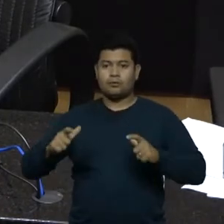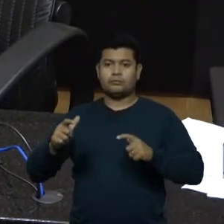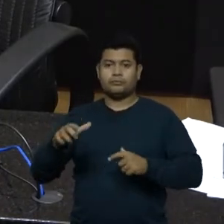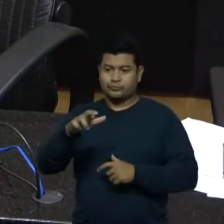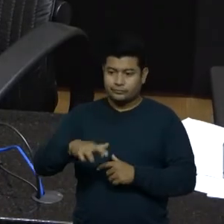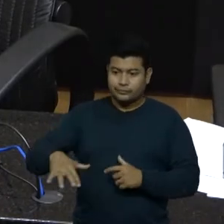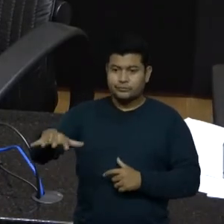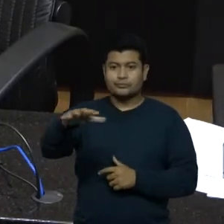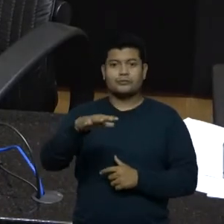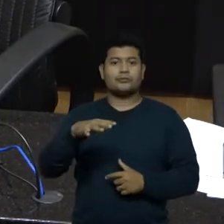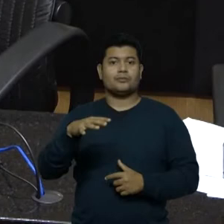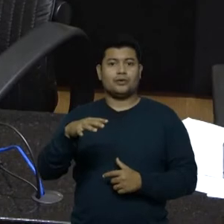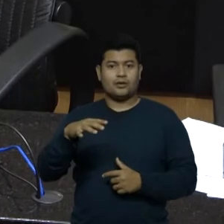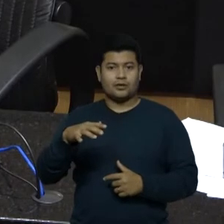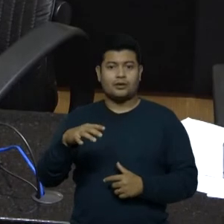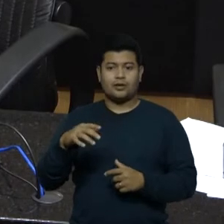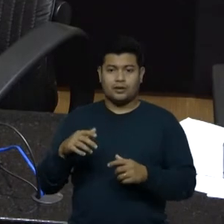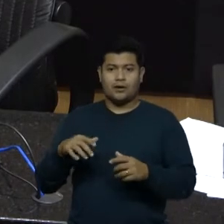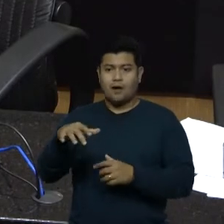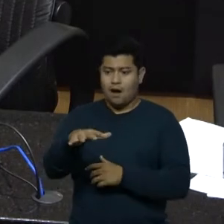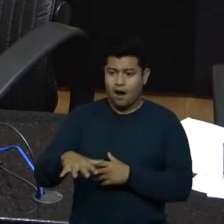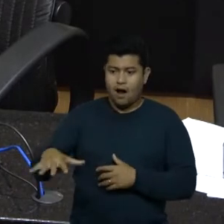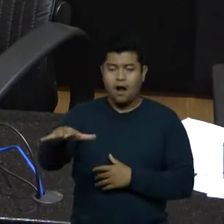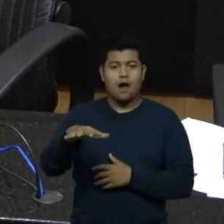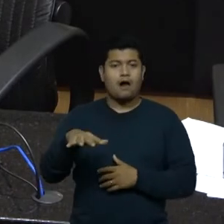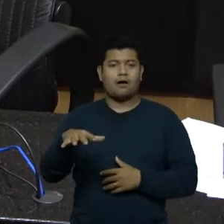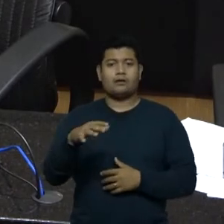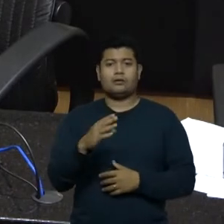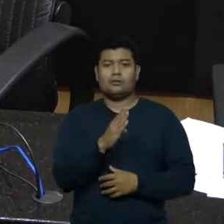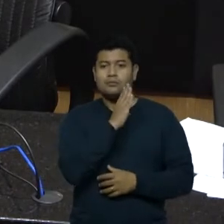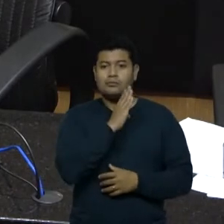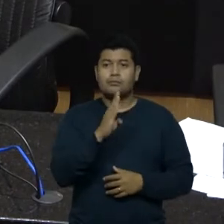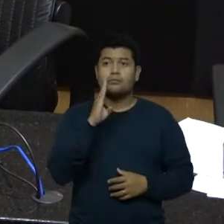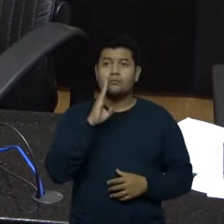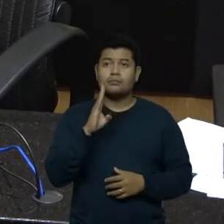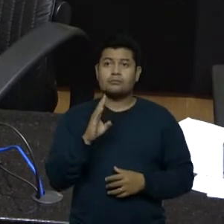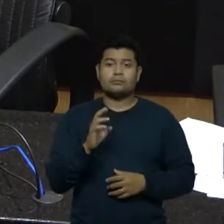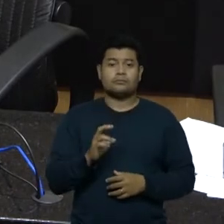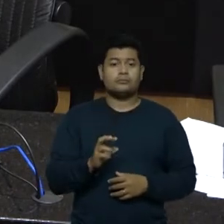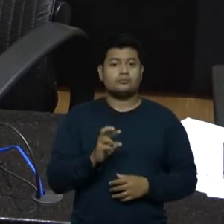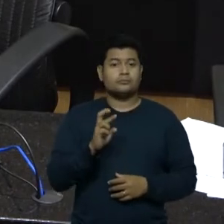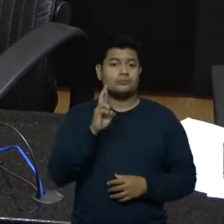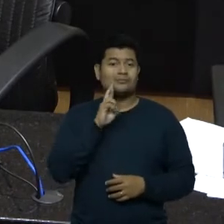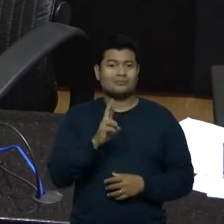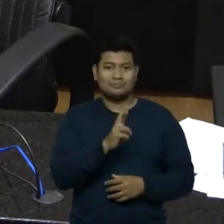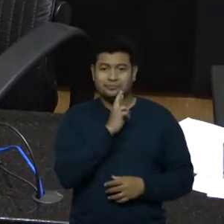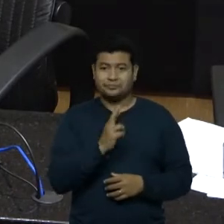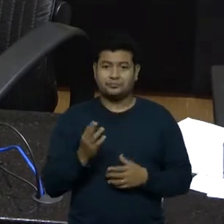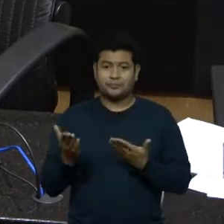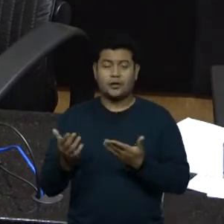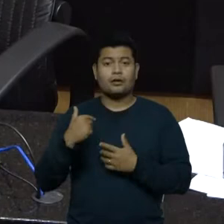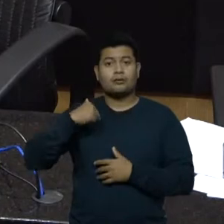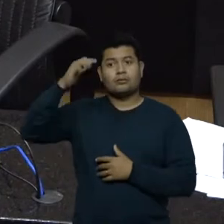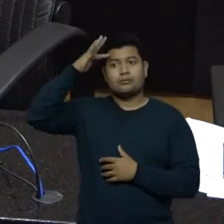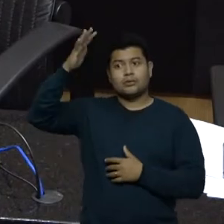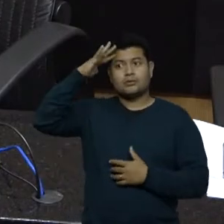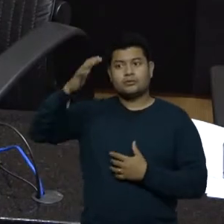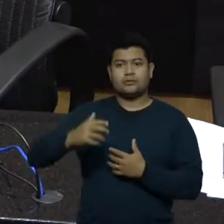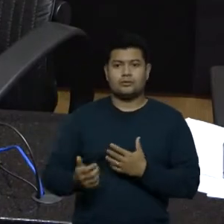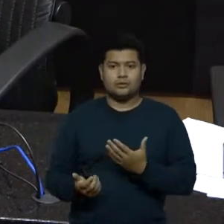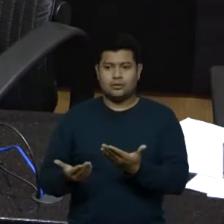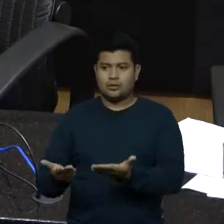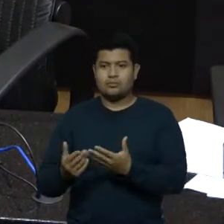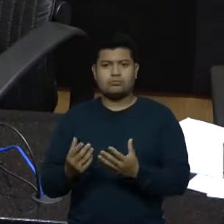de bares restaurantes 14 por cento então seus Imaginem quantas pessoas trabalham quanto à renda